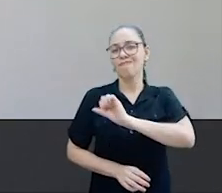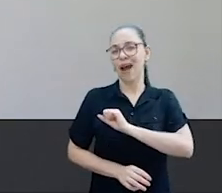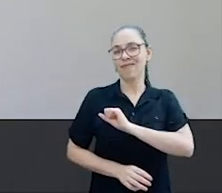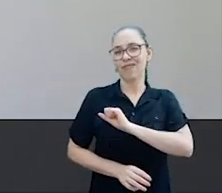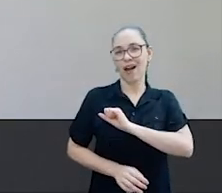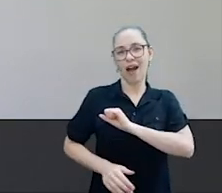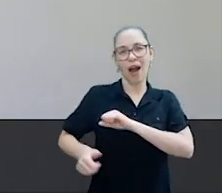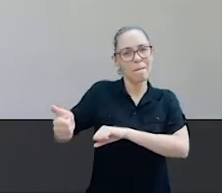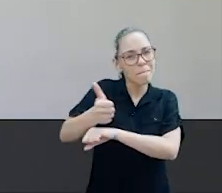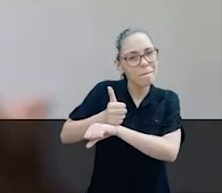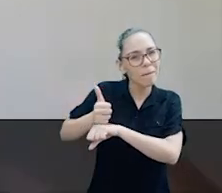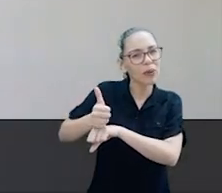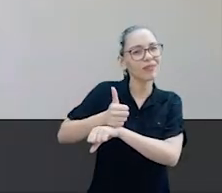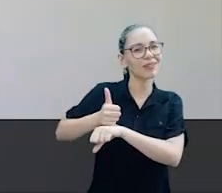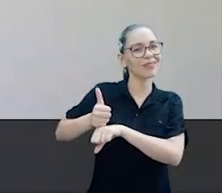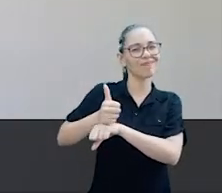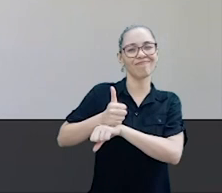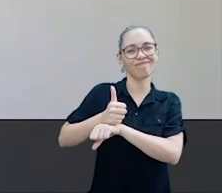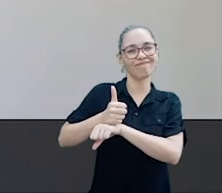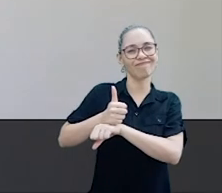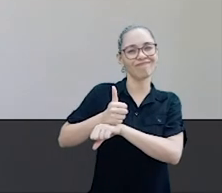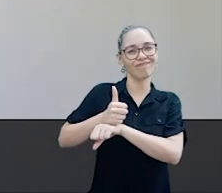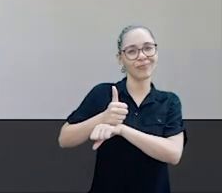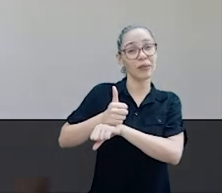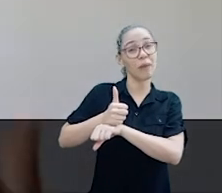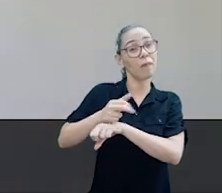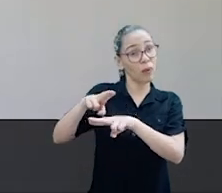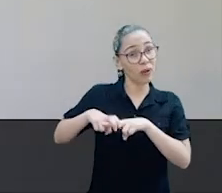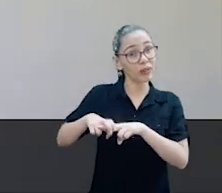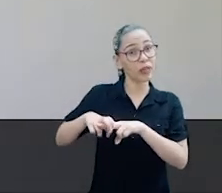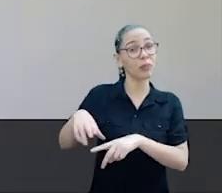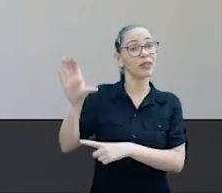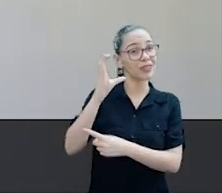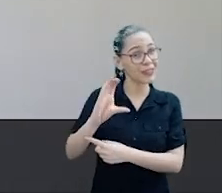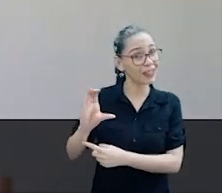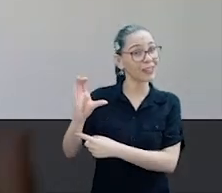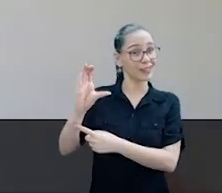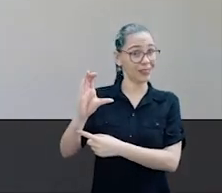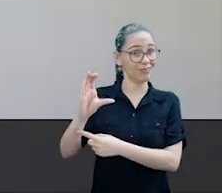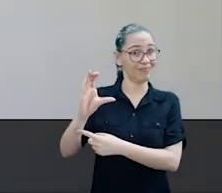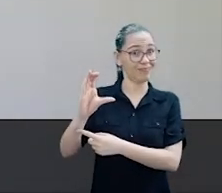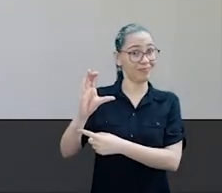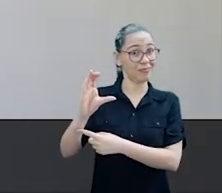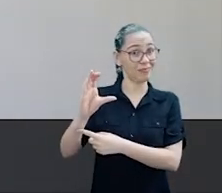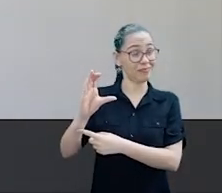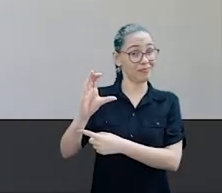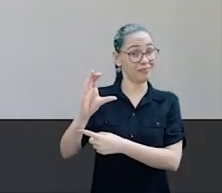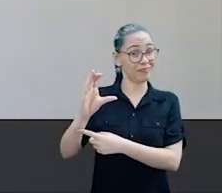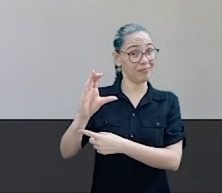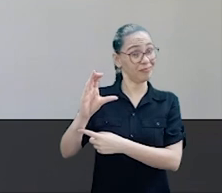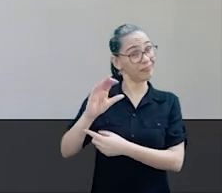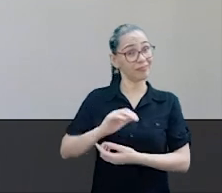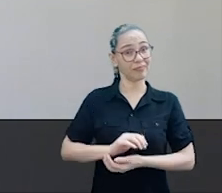uma pessoa apaixonada pela psicologia como ciência e como